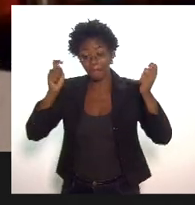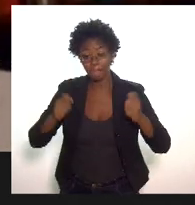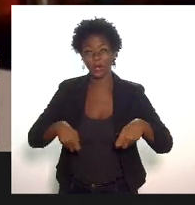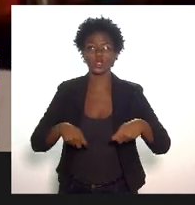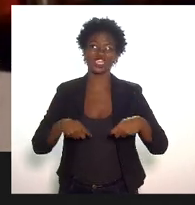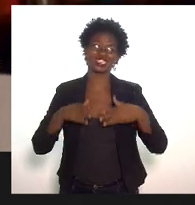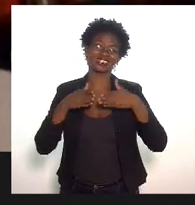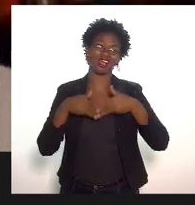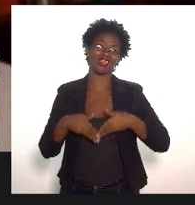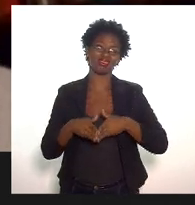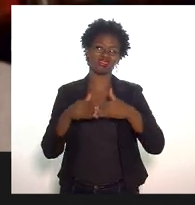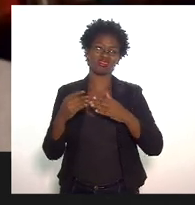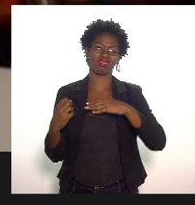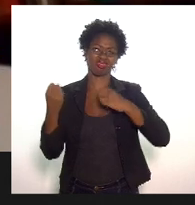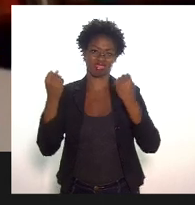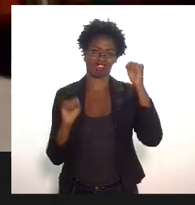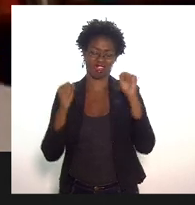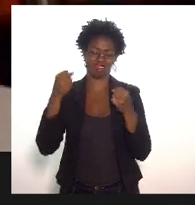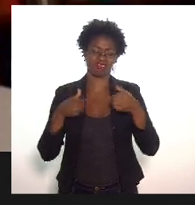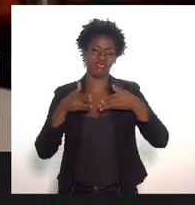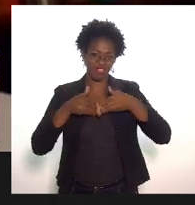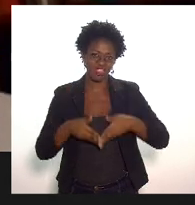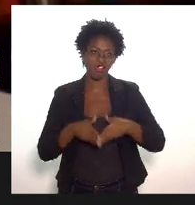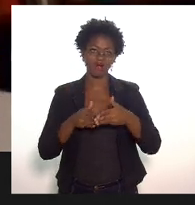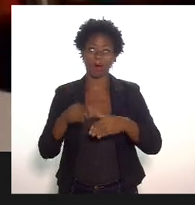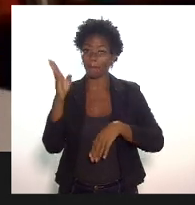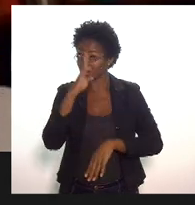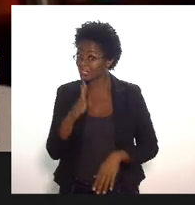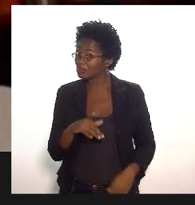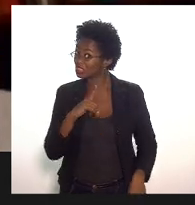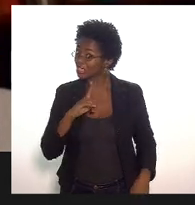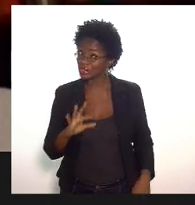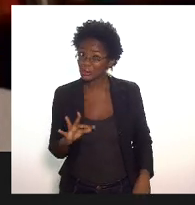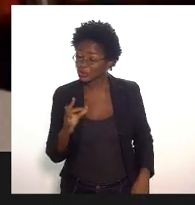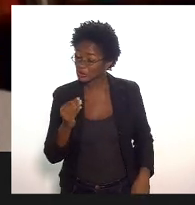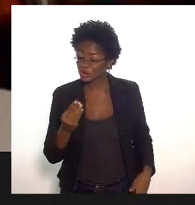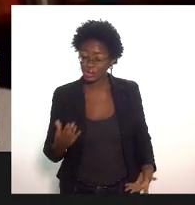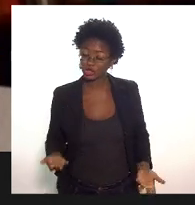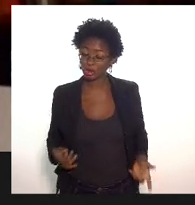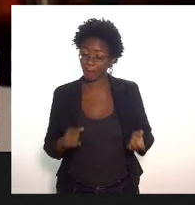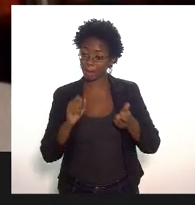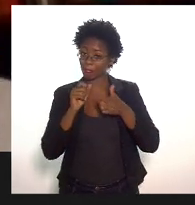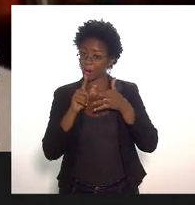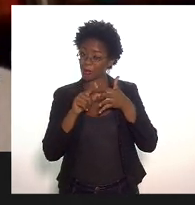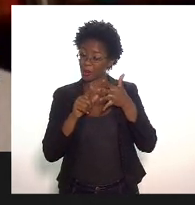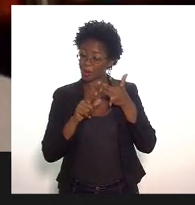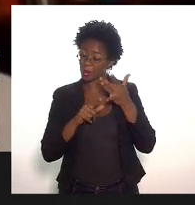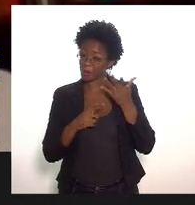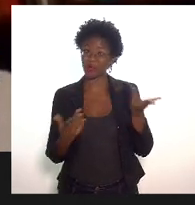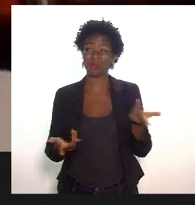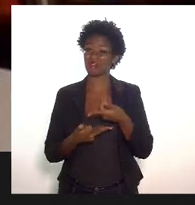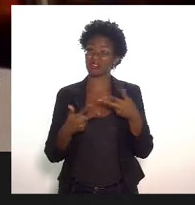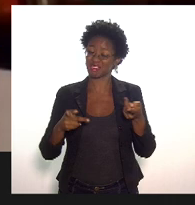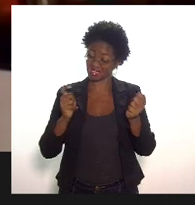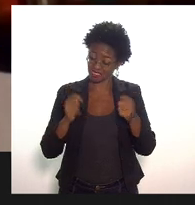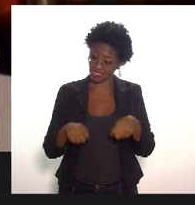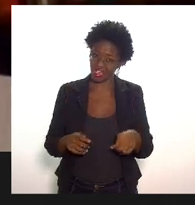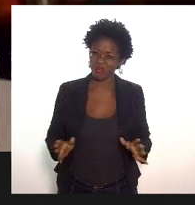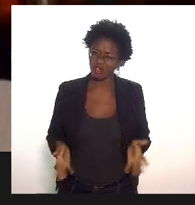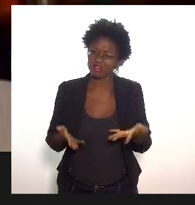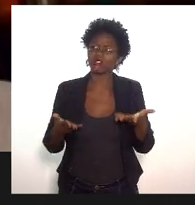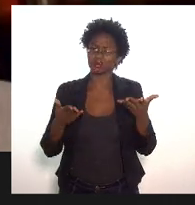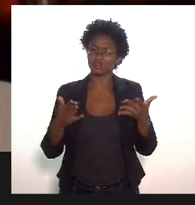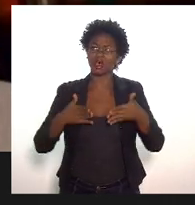naval. O Brasil tem tudo para ser uma grande potência naval. Infelizmente, durante muitos anos, né, a